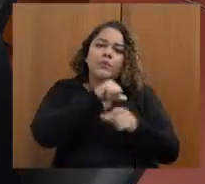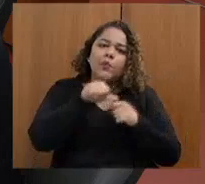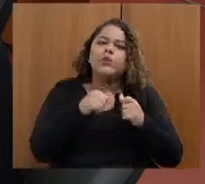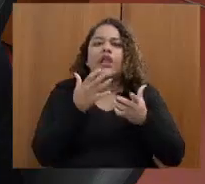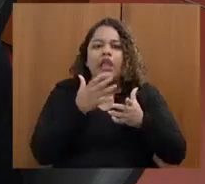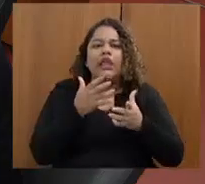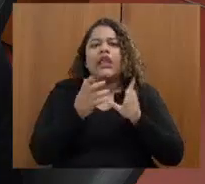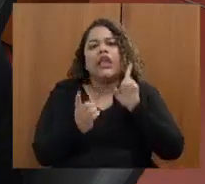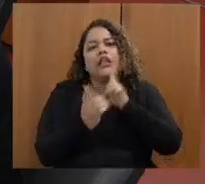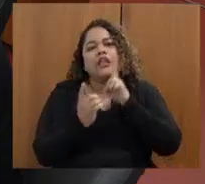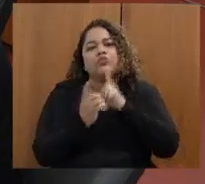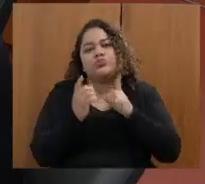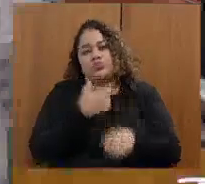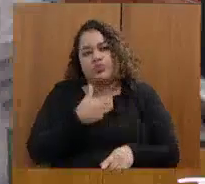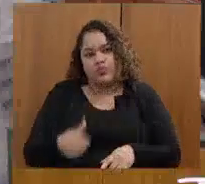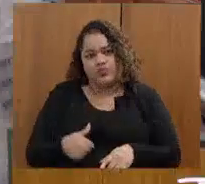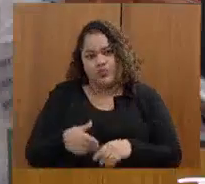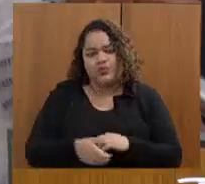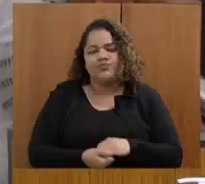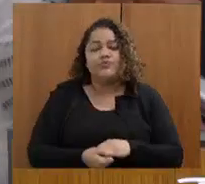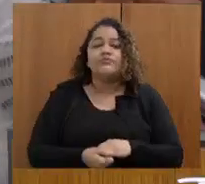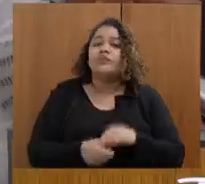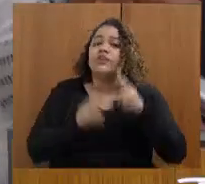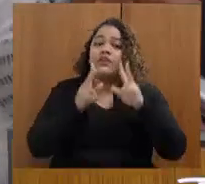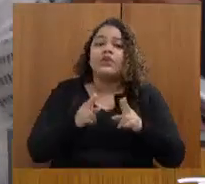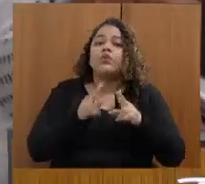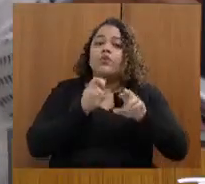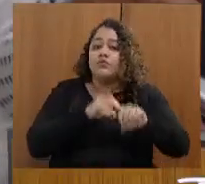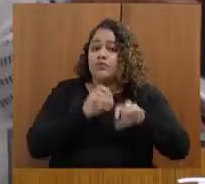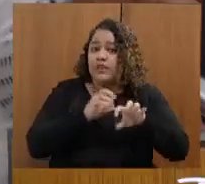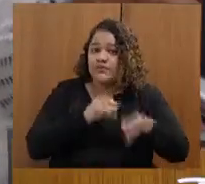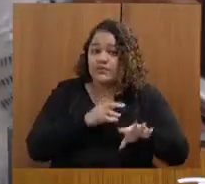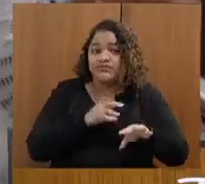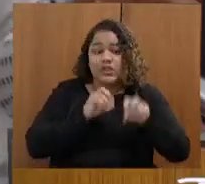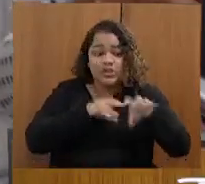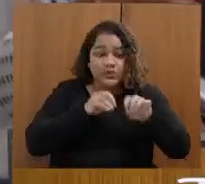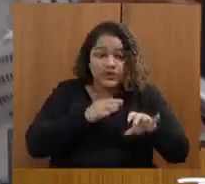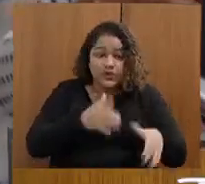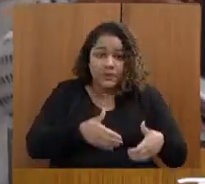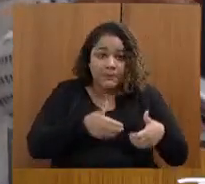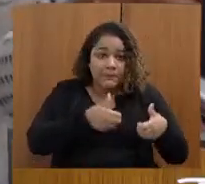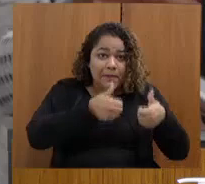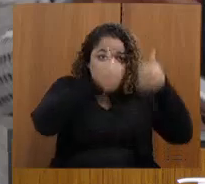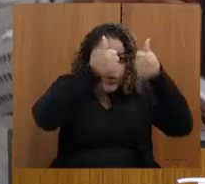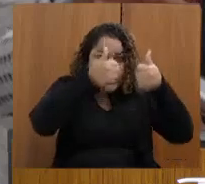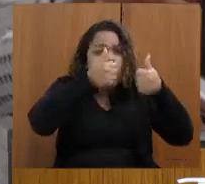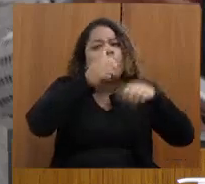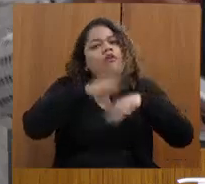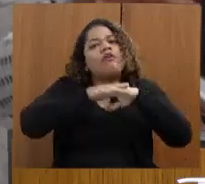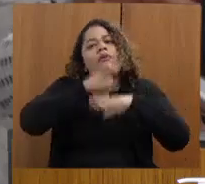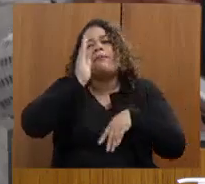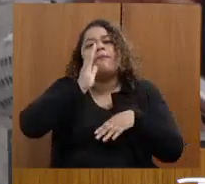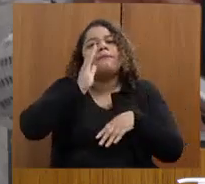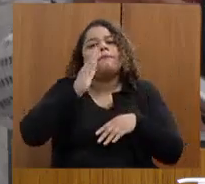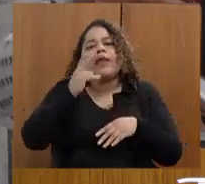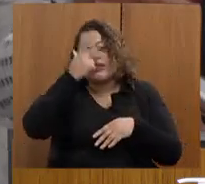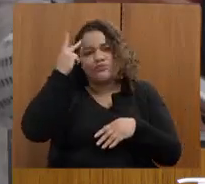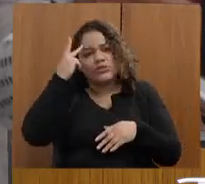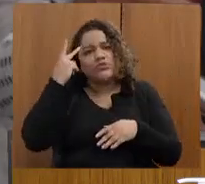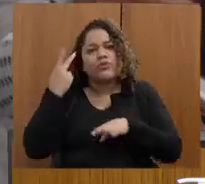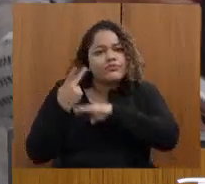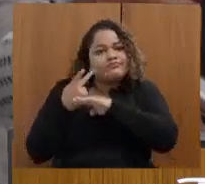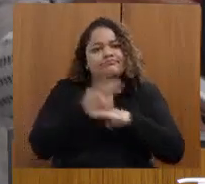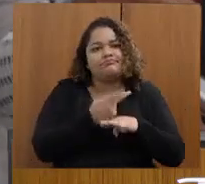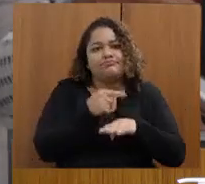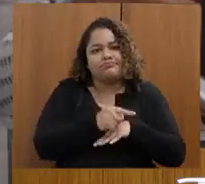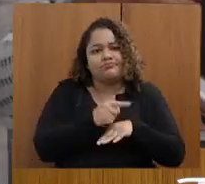a educação Quanto mais aprimora a sua qualidade ensino maior é a demanda porque quem hoje frequenta